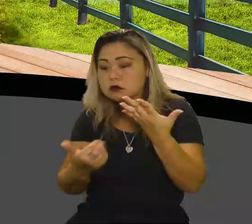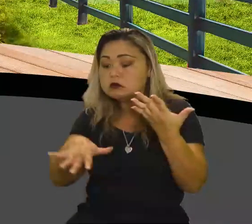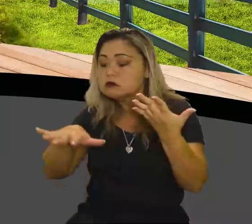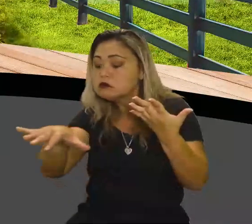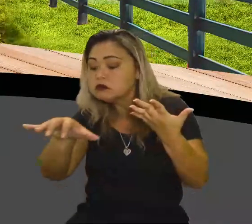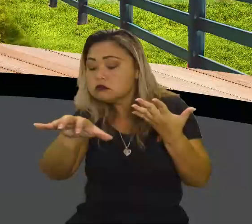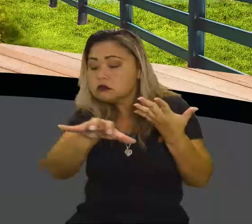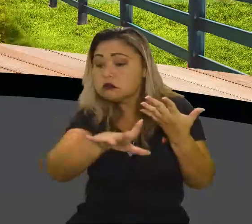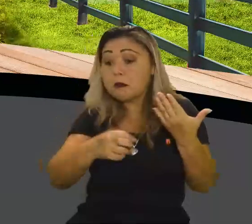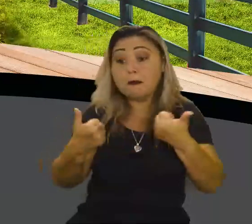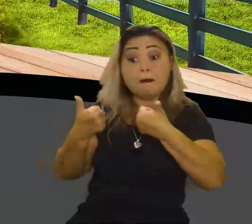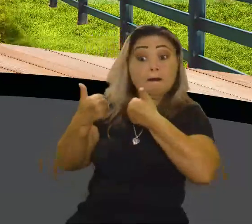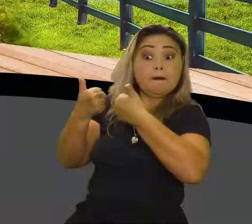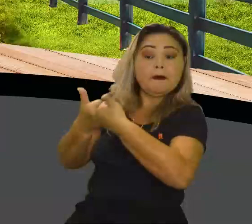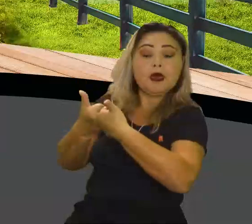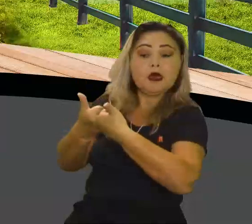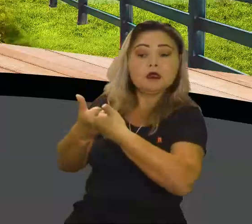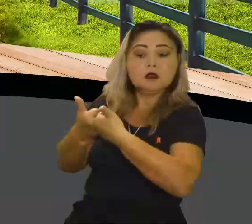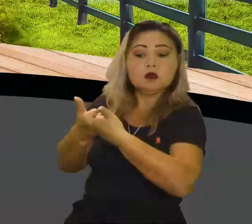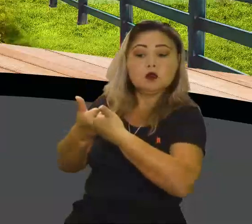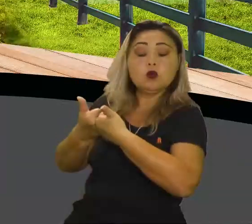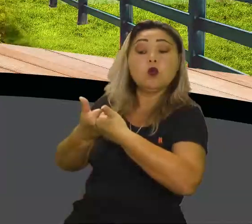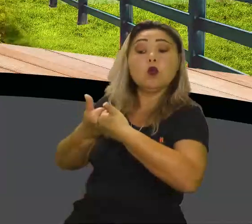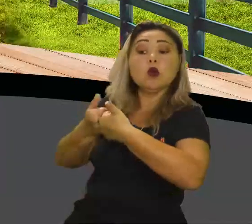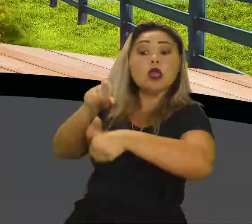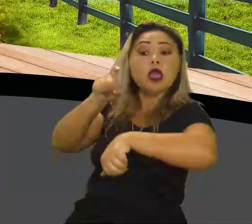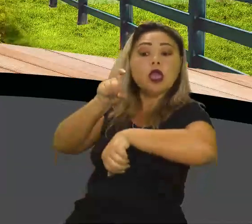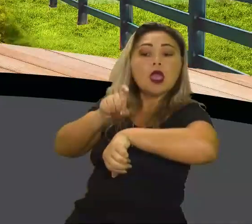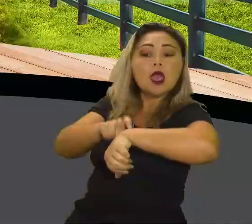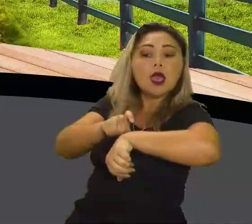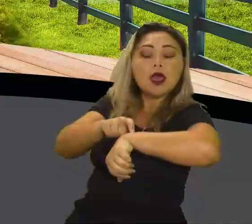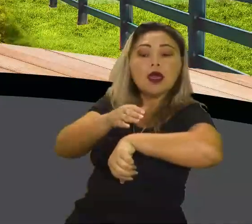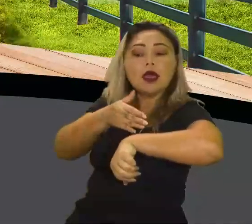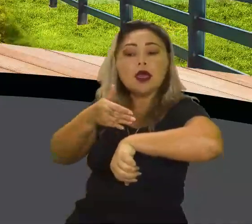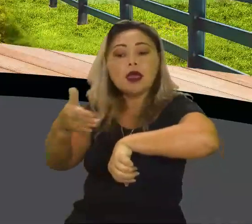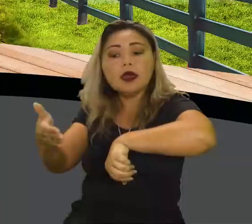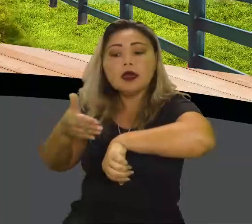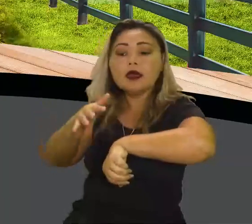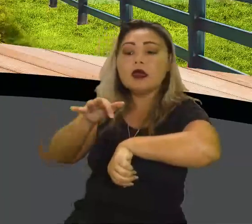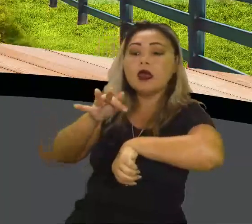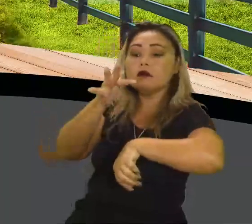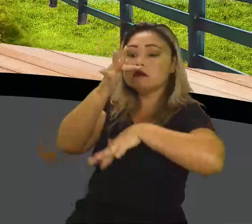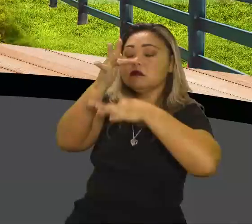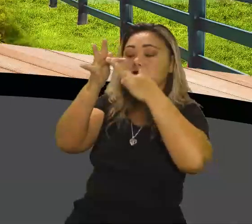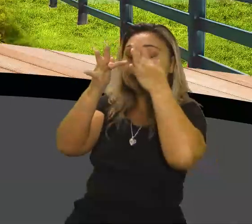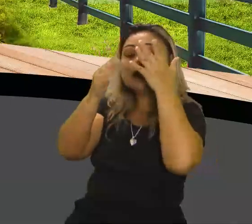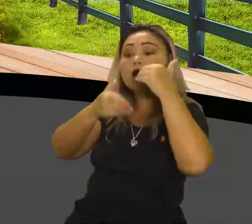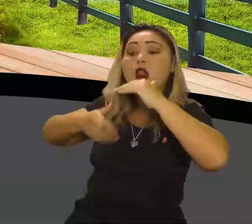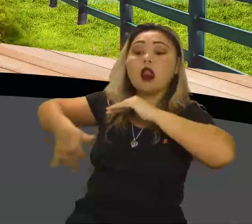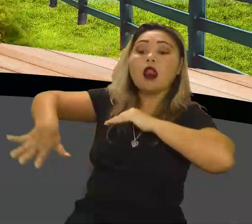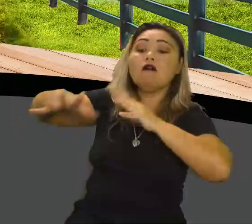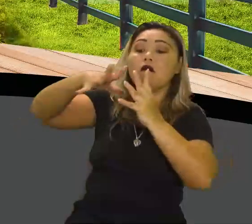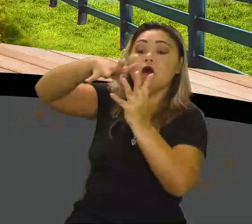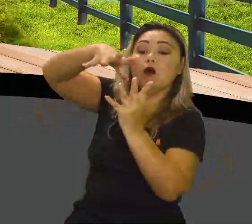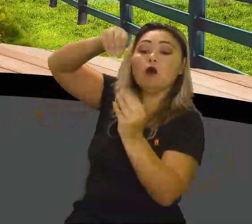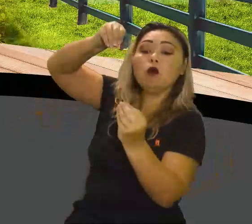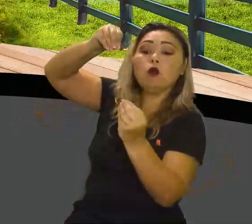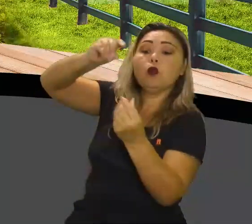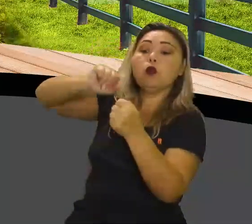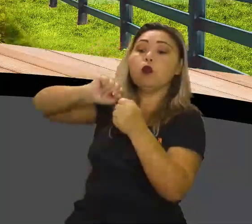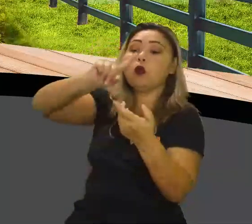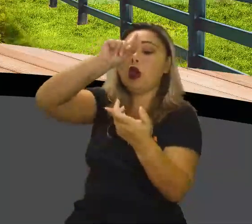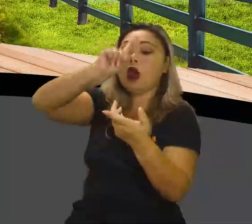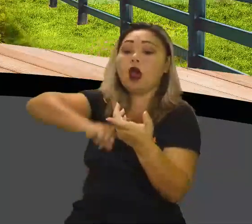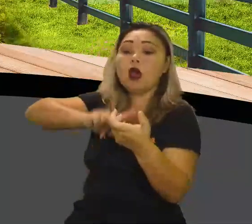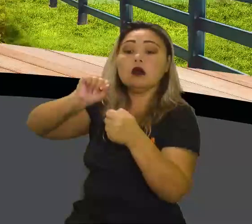tendo aí perto e a época da floração. Tem gente que tem uma lavoura de mamão, não é isso? Aí